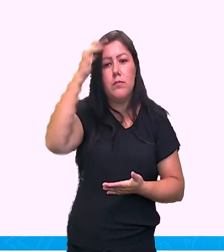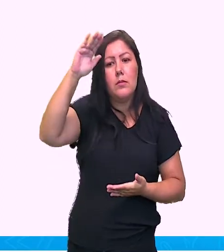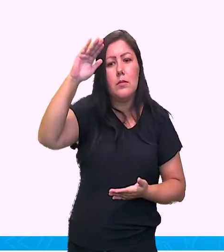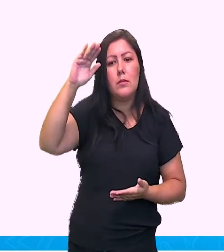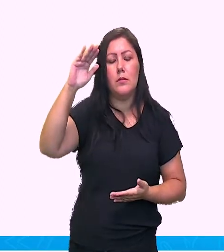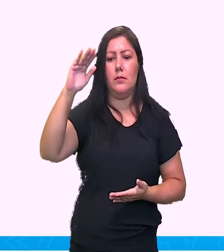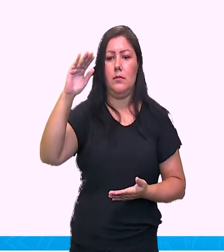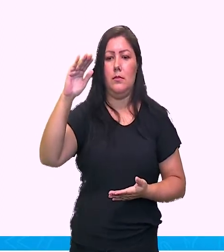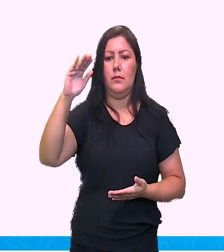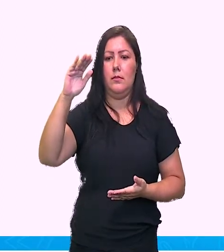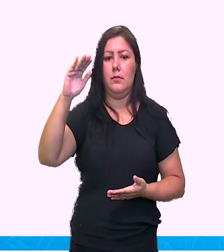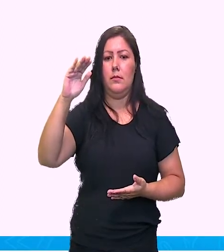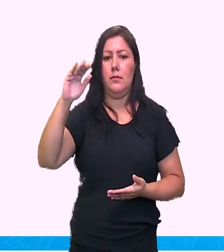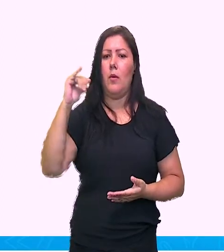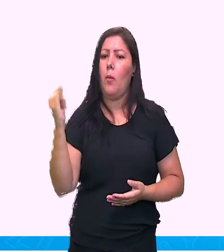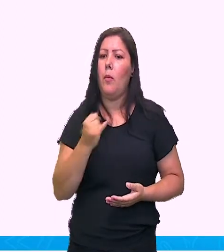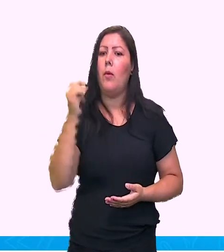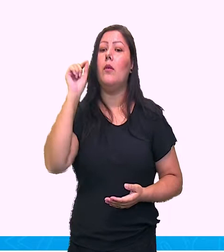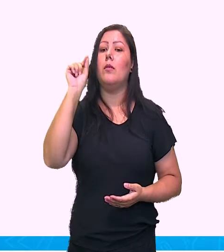ONU,